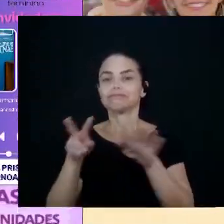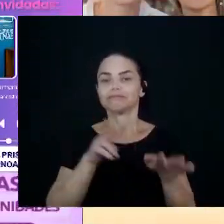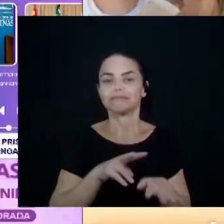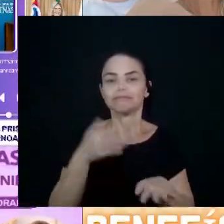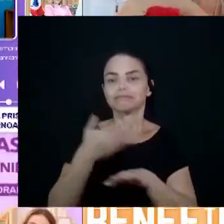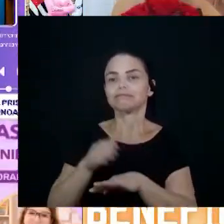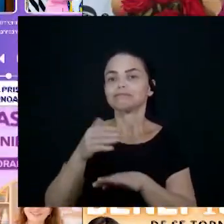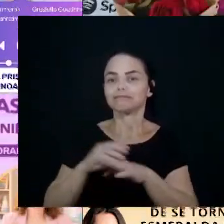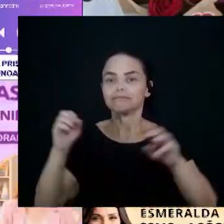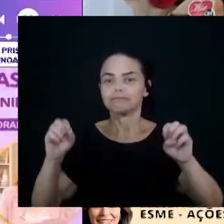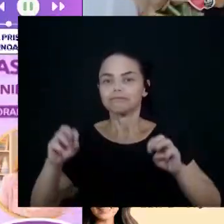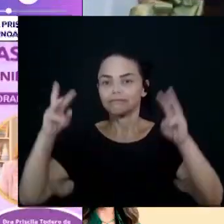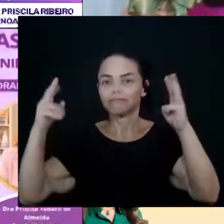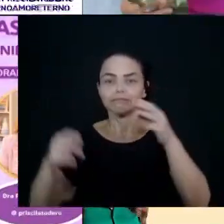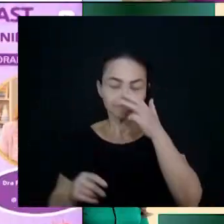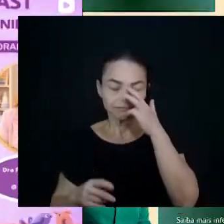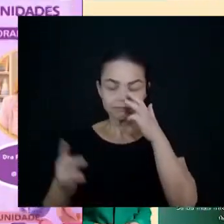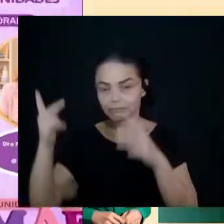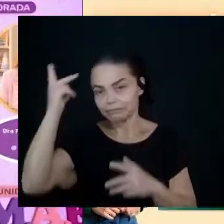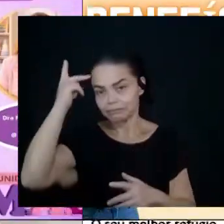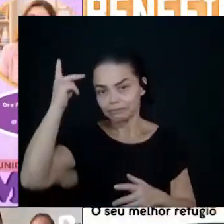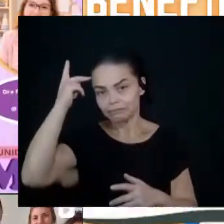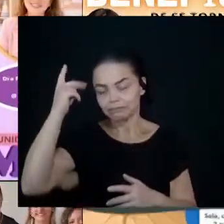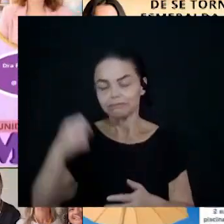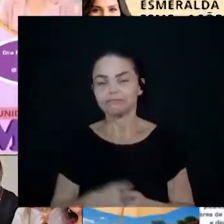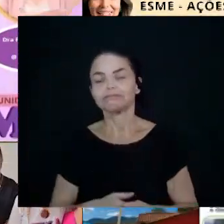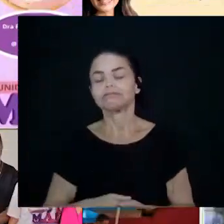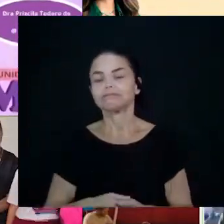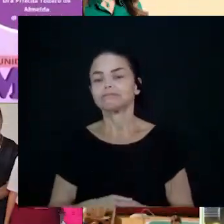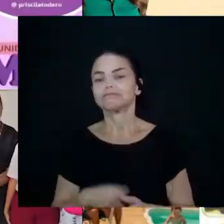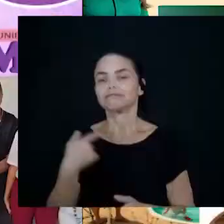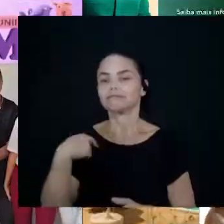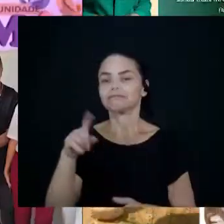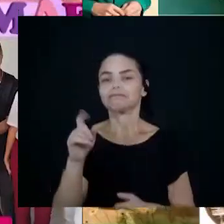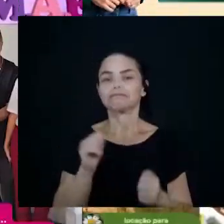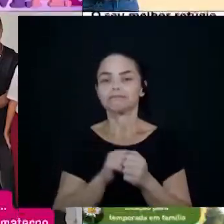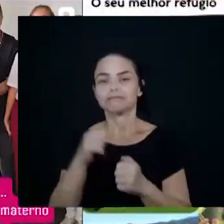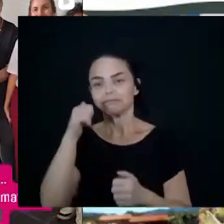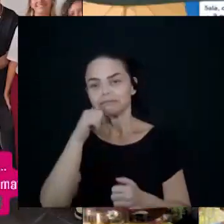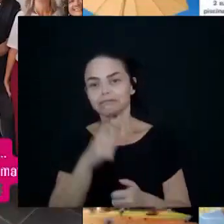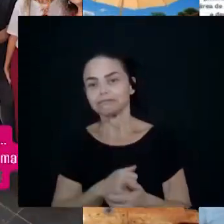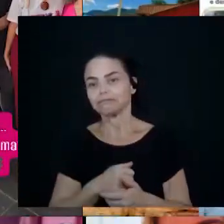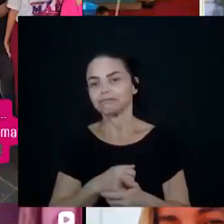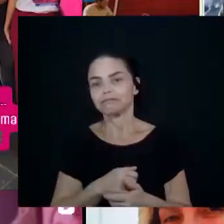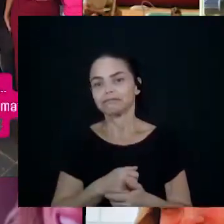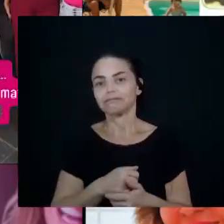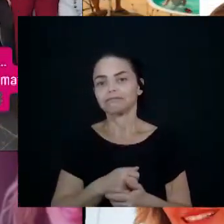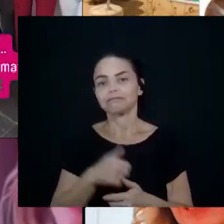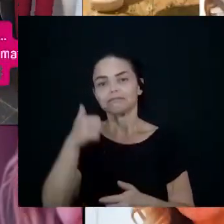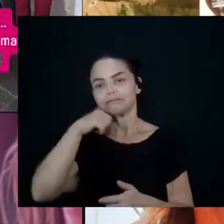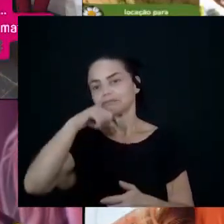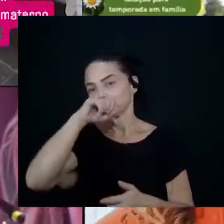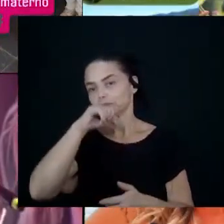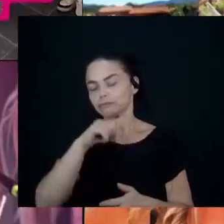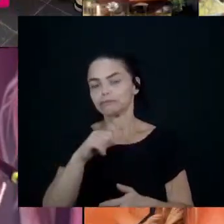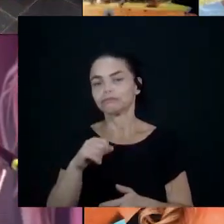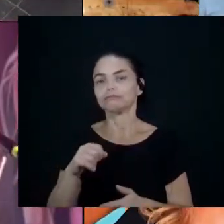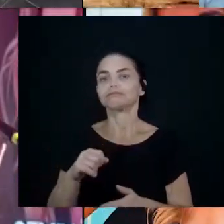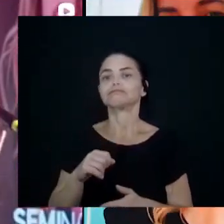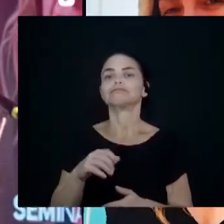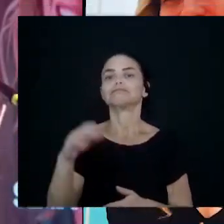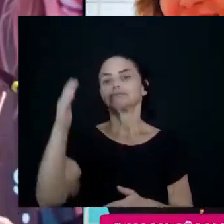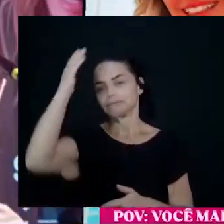um evento em São Paulo, e uma das meninas que foi com a gente disse que foi uma mãe de Curitiba que indicou para ela a